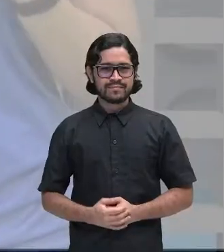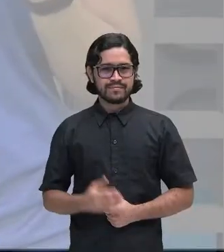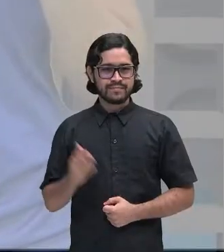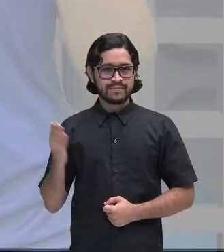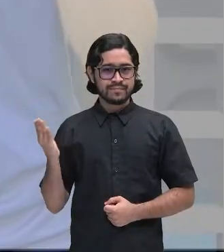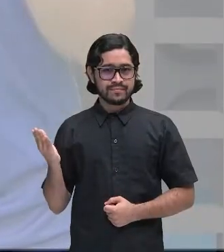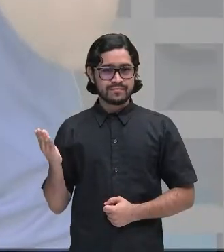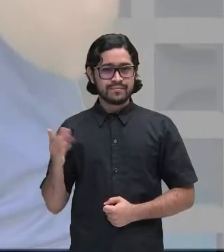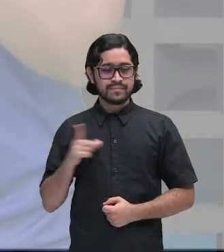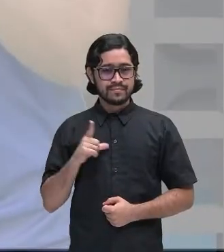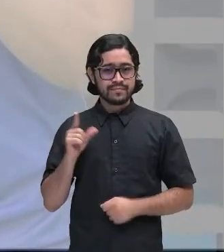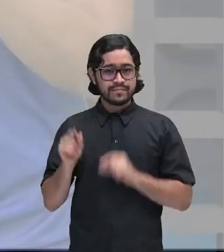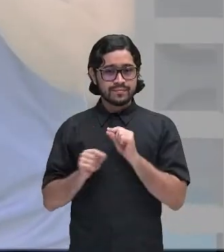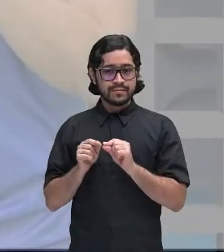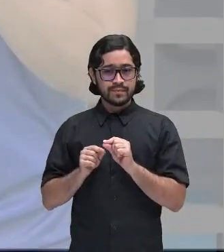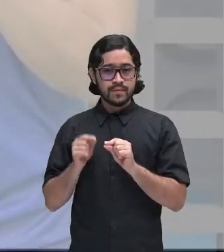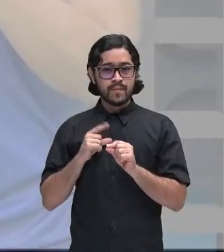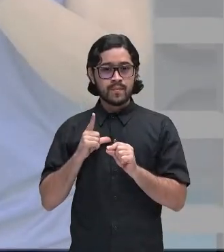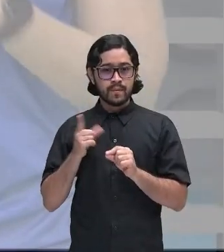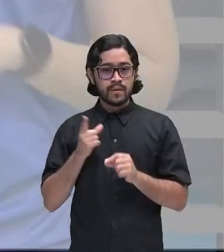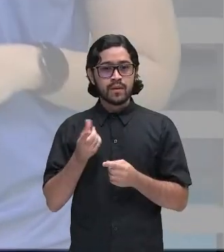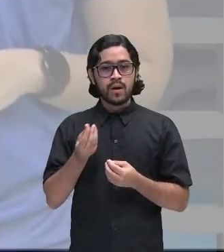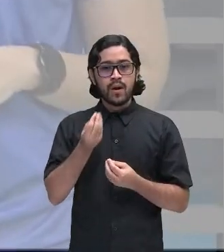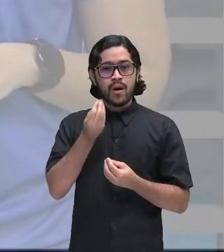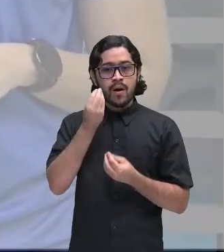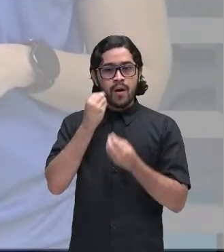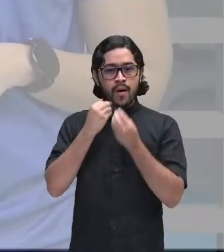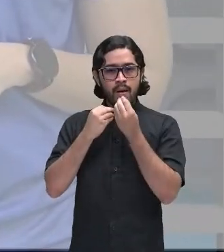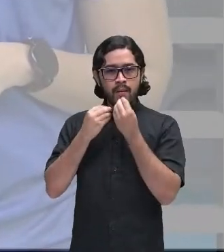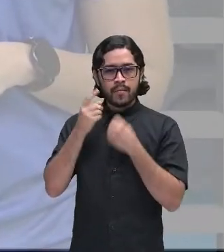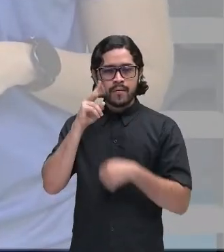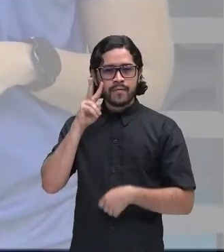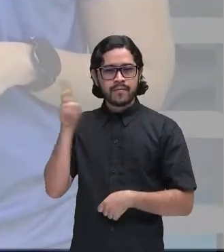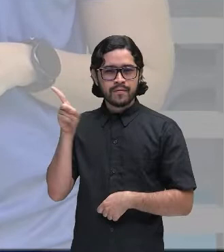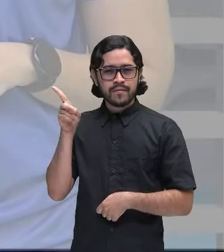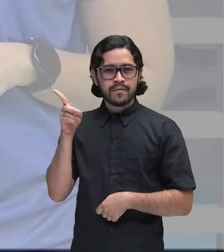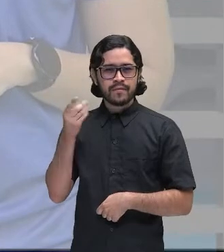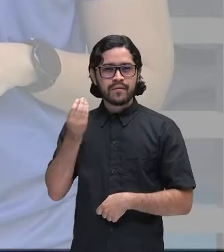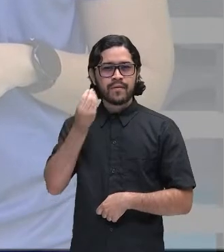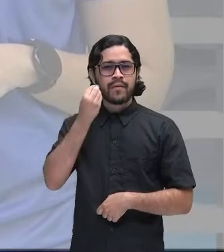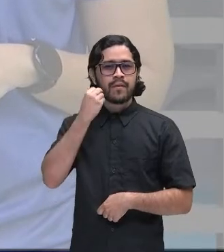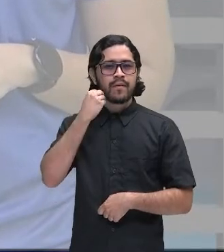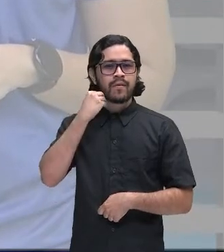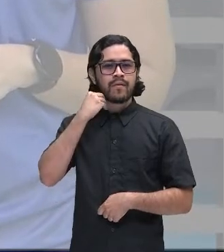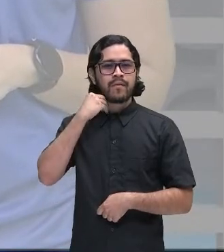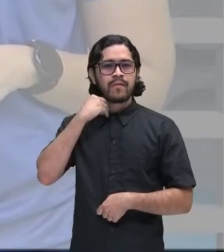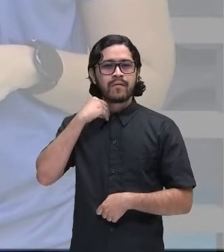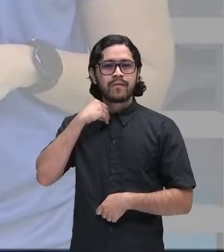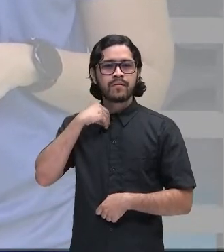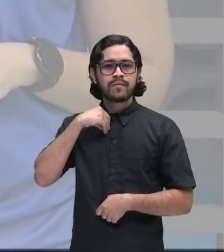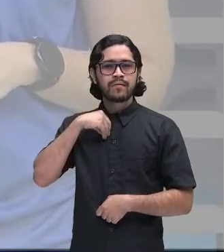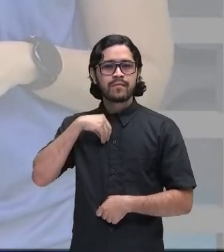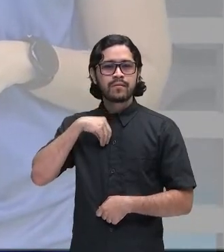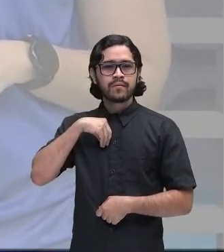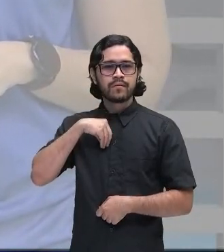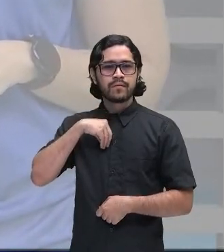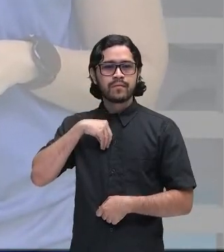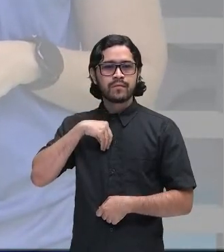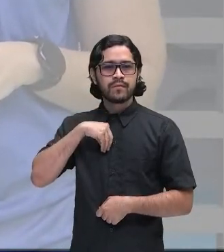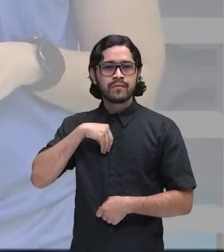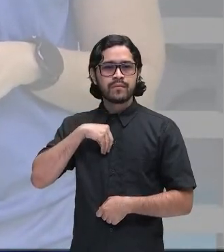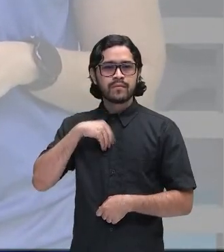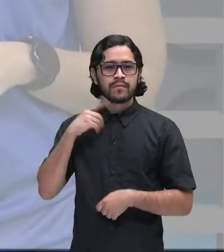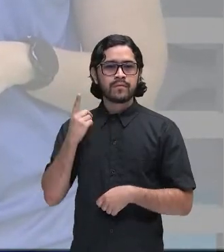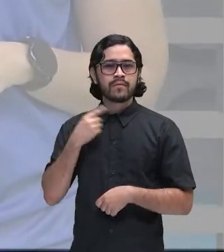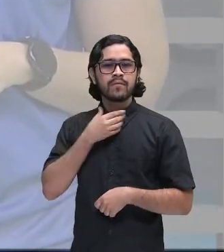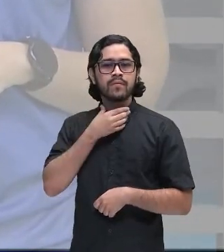Nós temos o movimento, ó, chegou o bolo alimentar, degluti, passou, ó, no